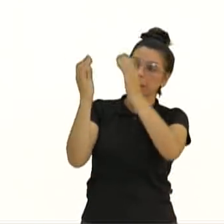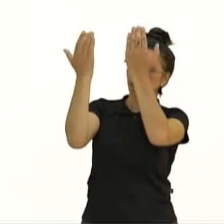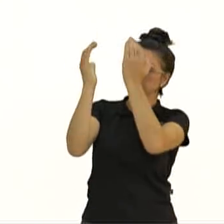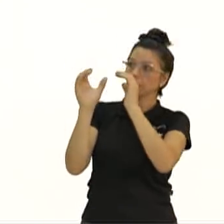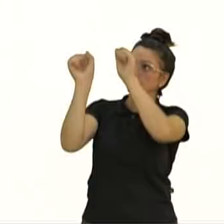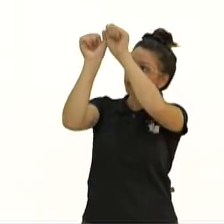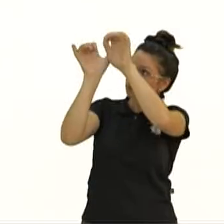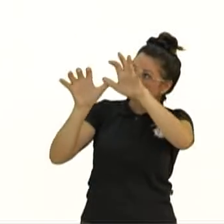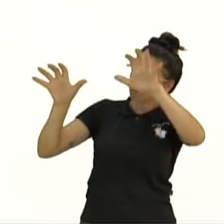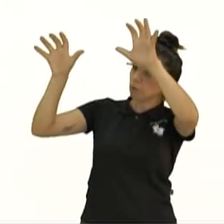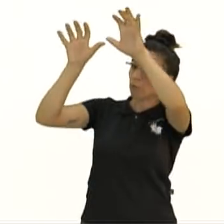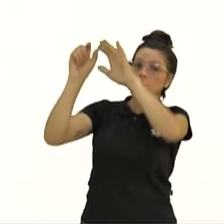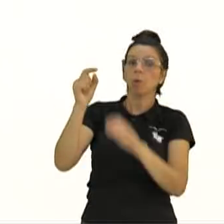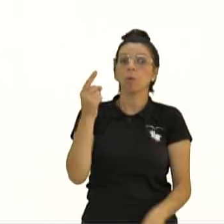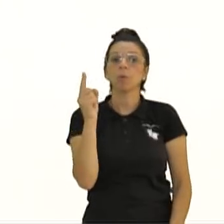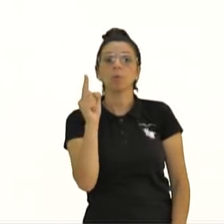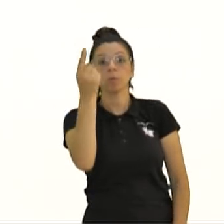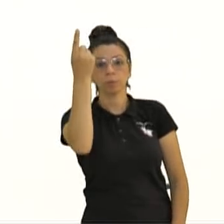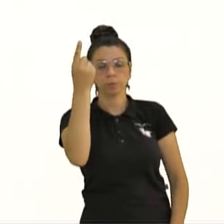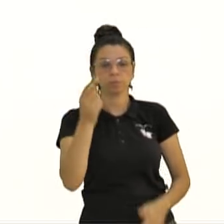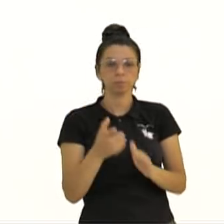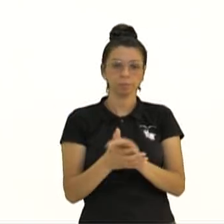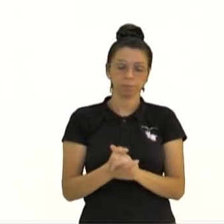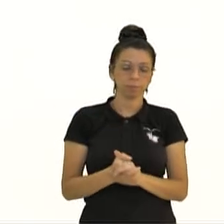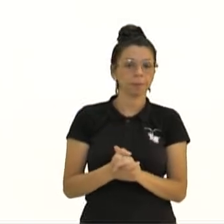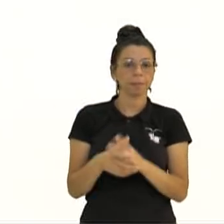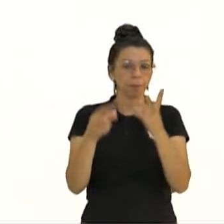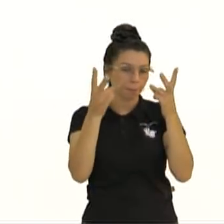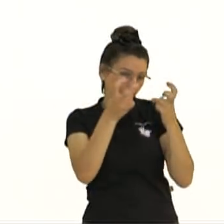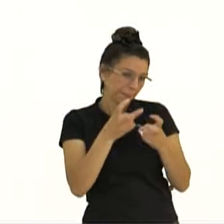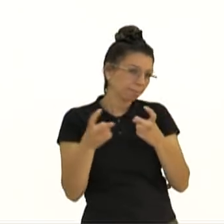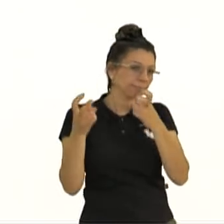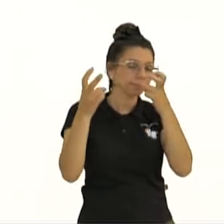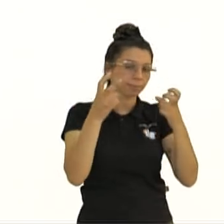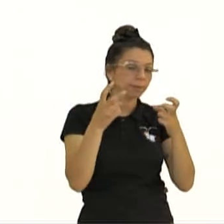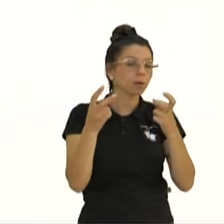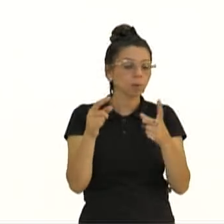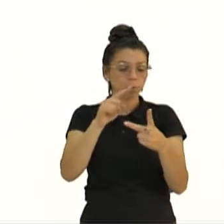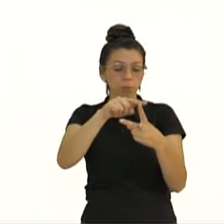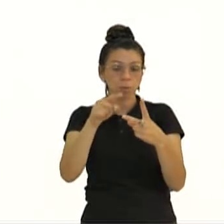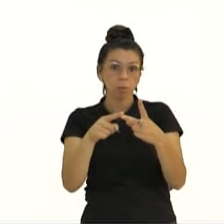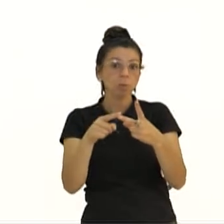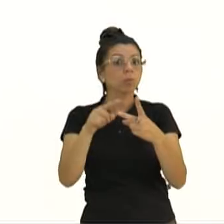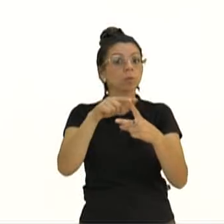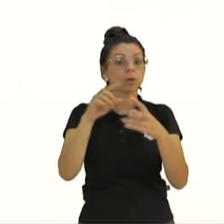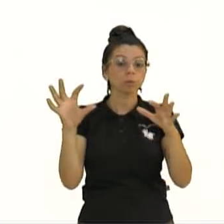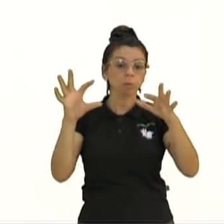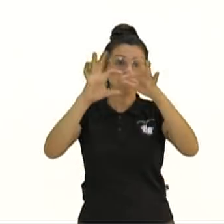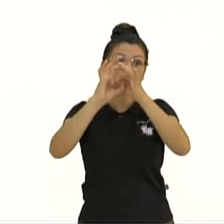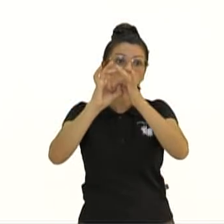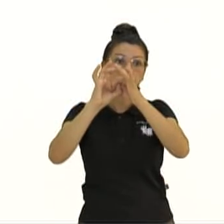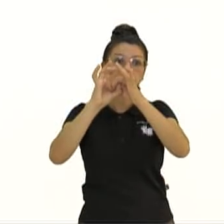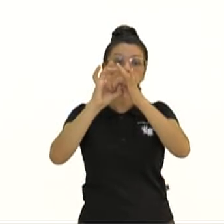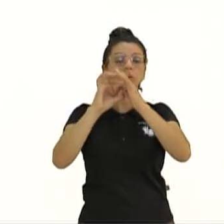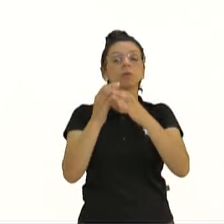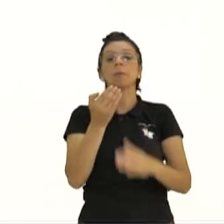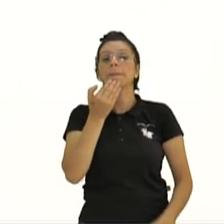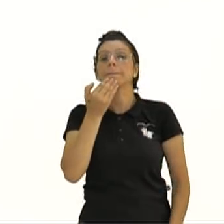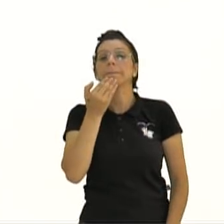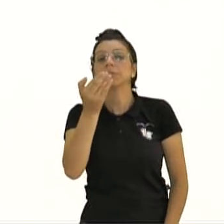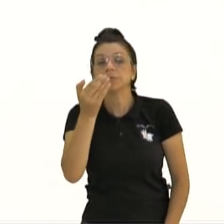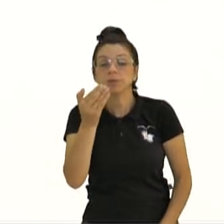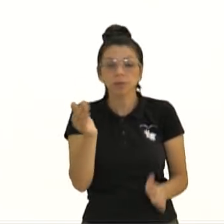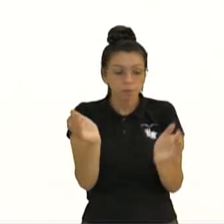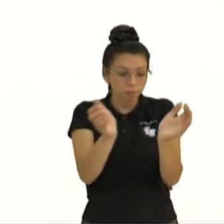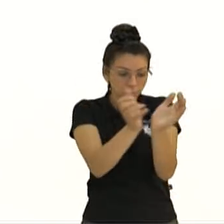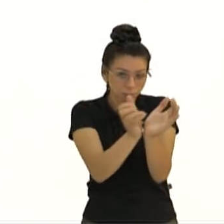isso aqui também apenas e marcar. Mas observe bem que são duas conjunções e estou pedindo aqui para que